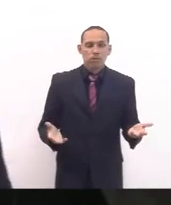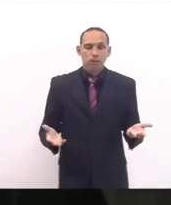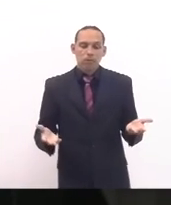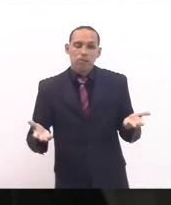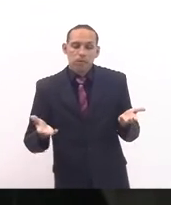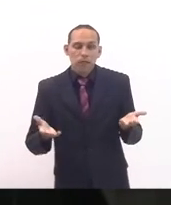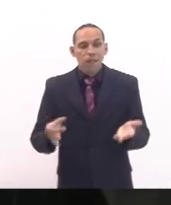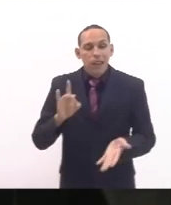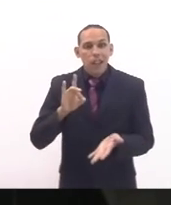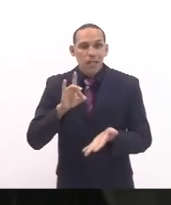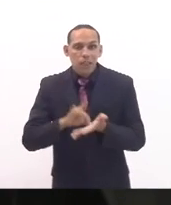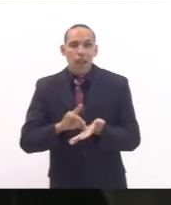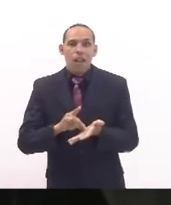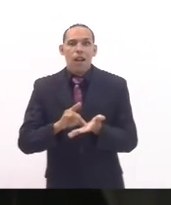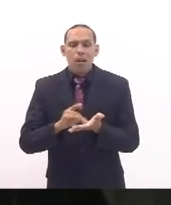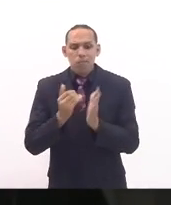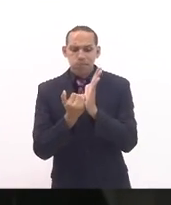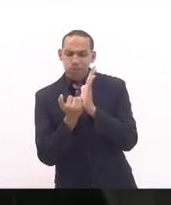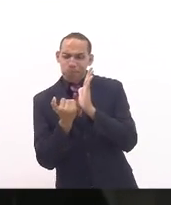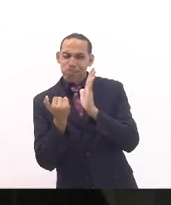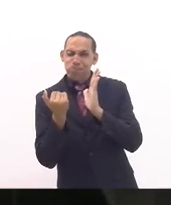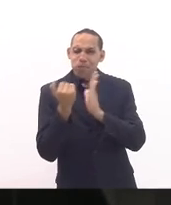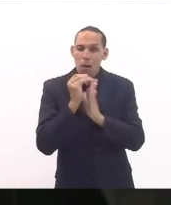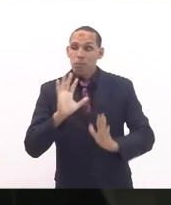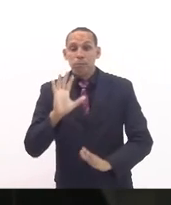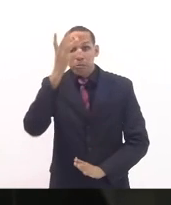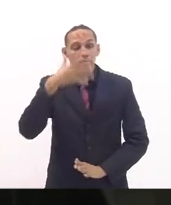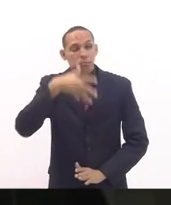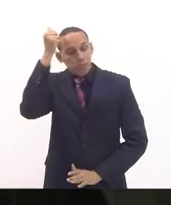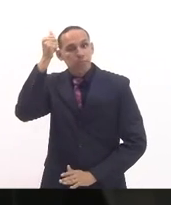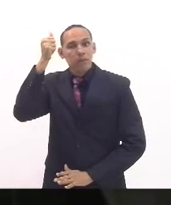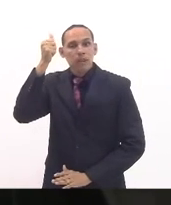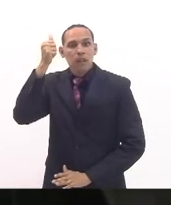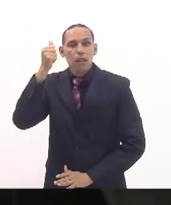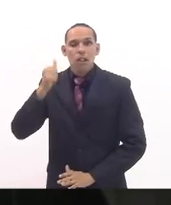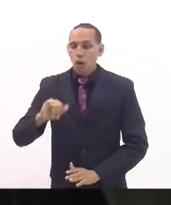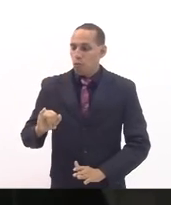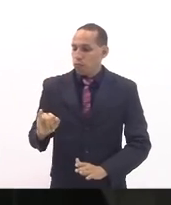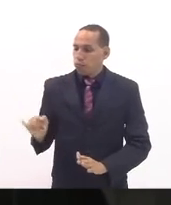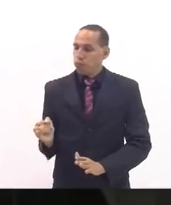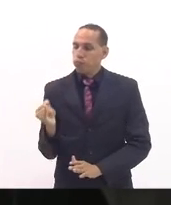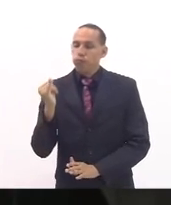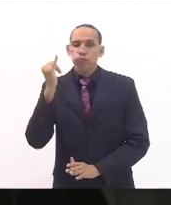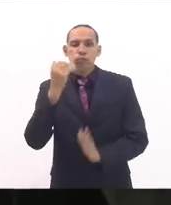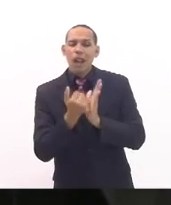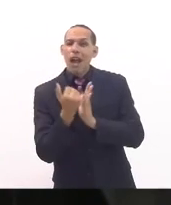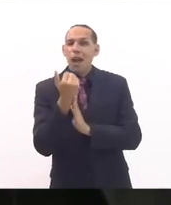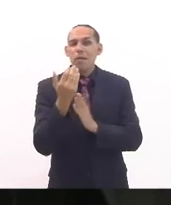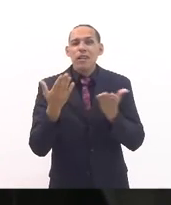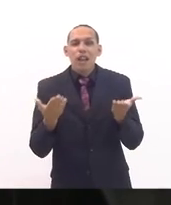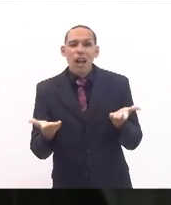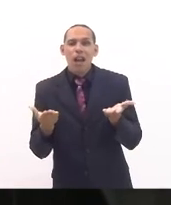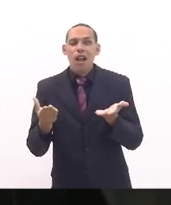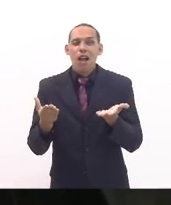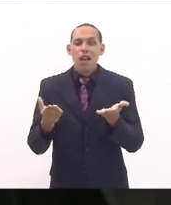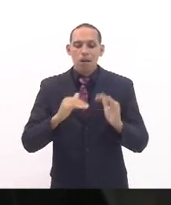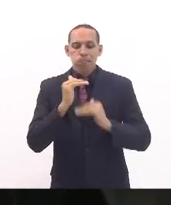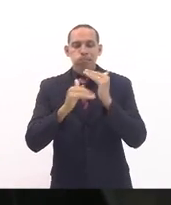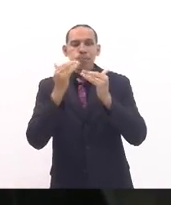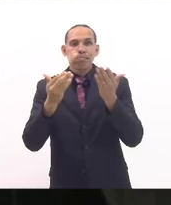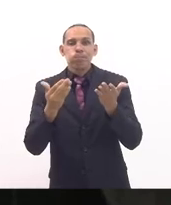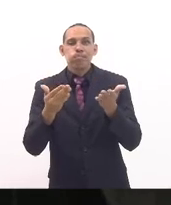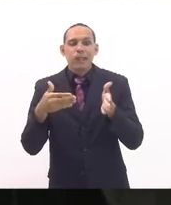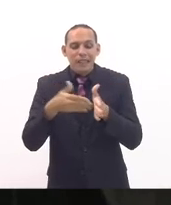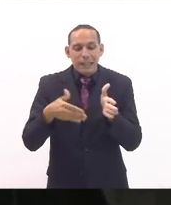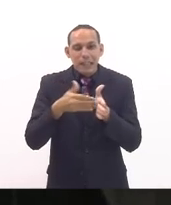isso mas de fato houve um aumento repentino abro da taxa de juros como que isso E como que isso inibe o processo de desenvolvimento